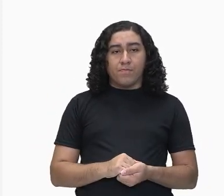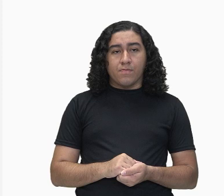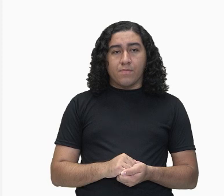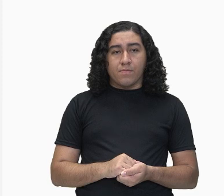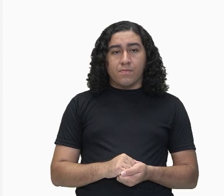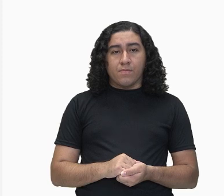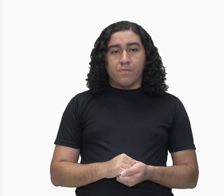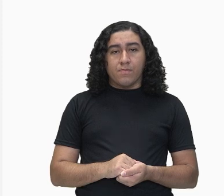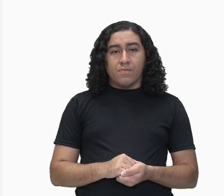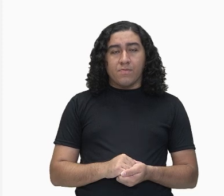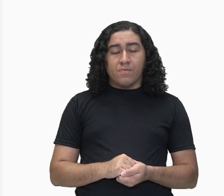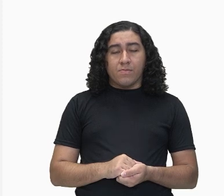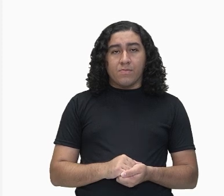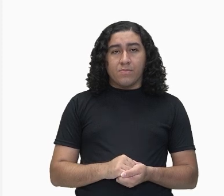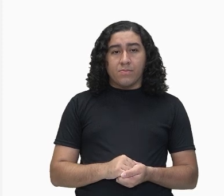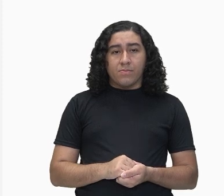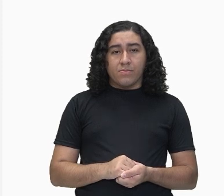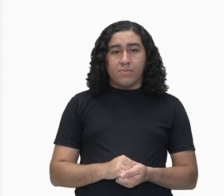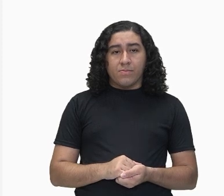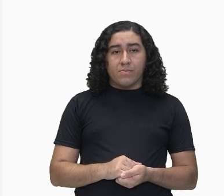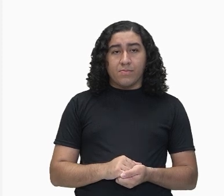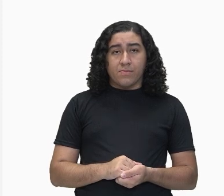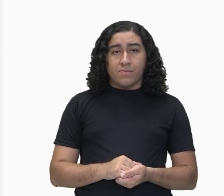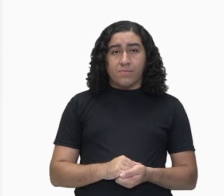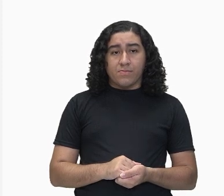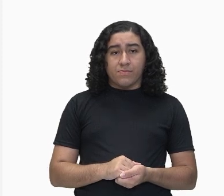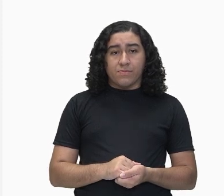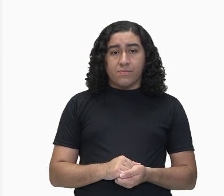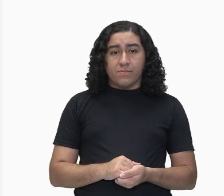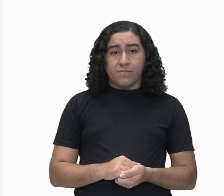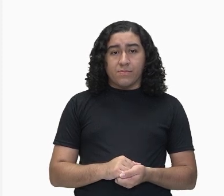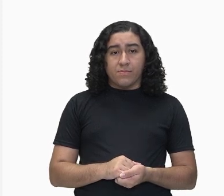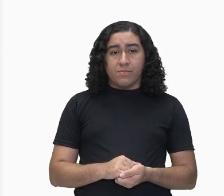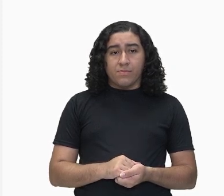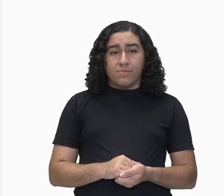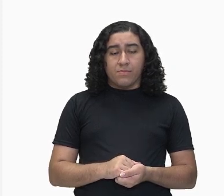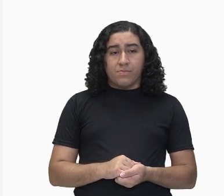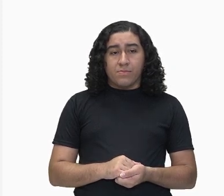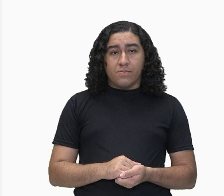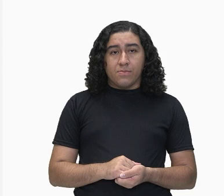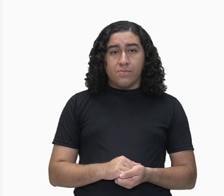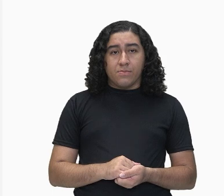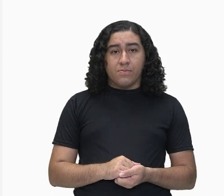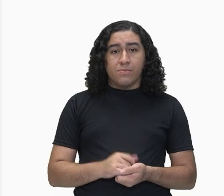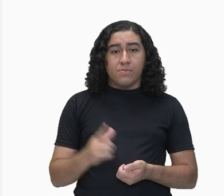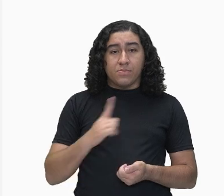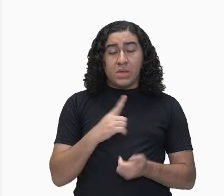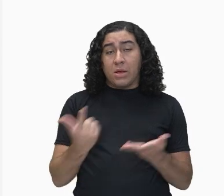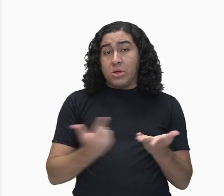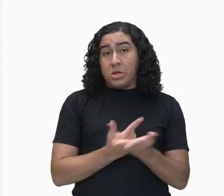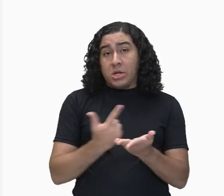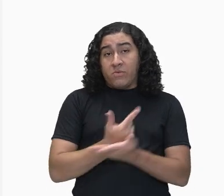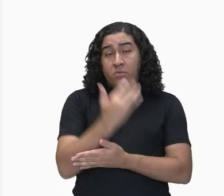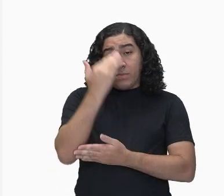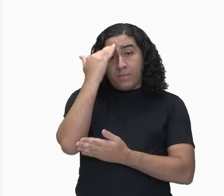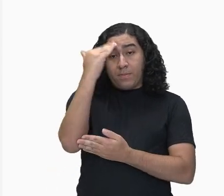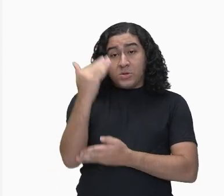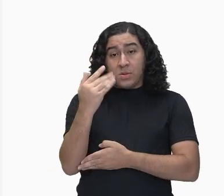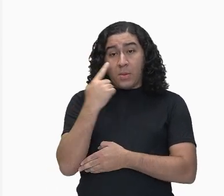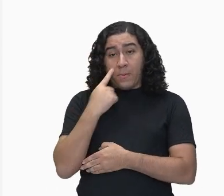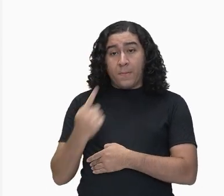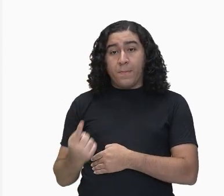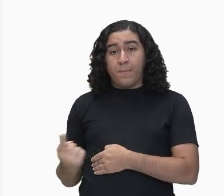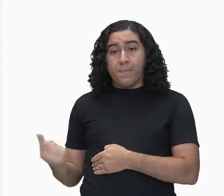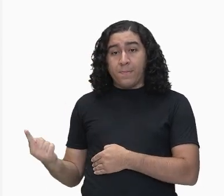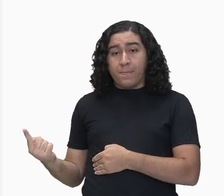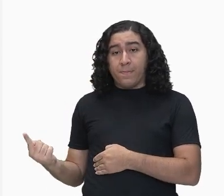mais. Temos como obra principal, essa obra marcou muito, Noite na Taverna,